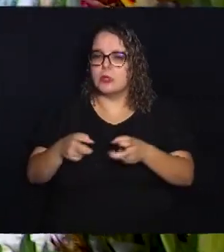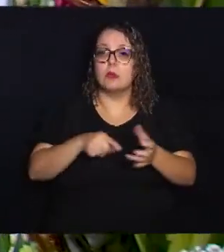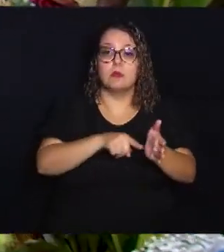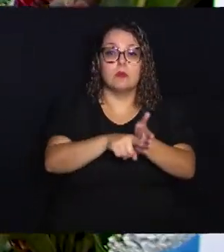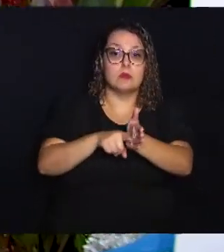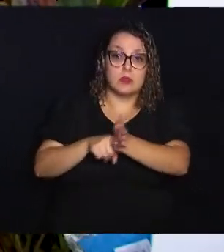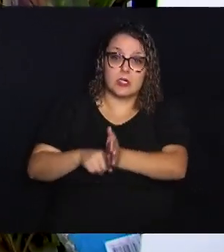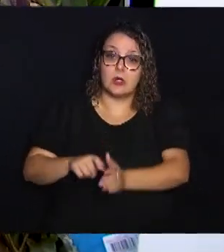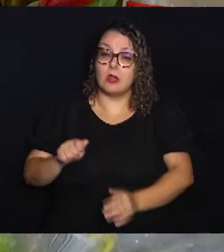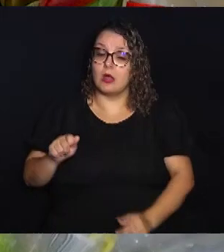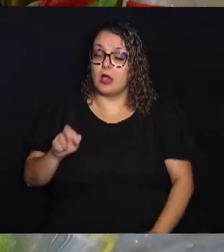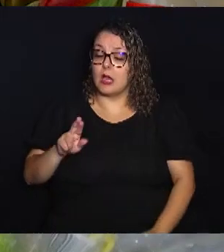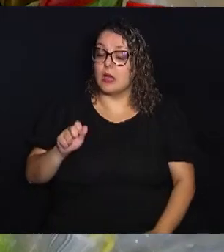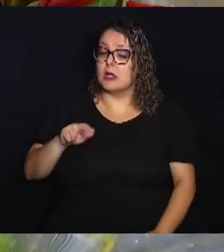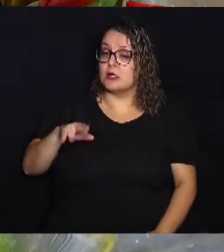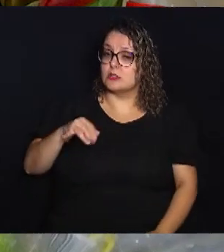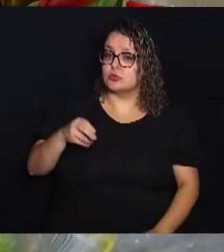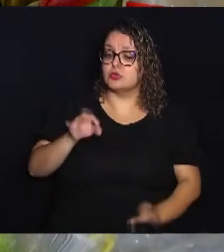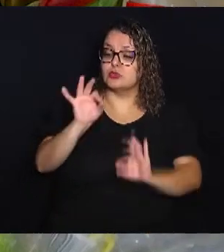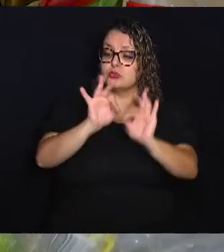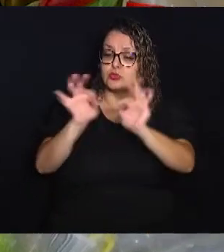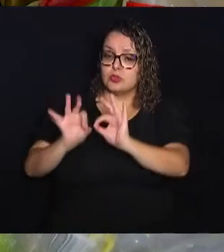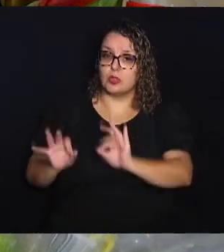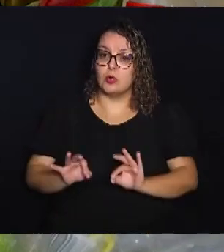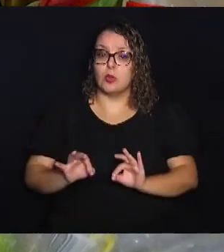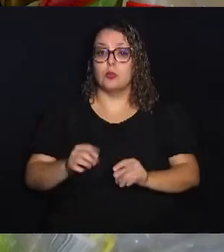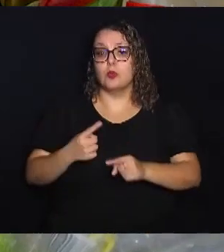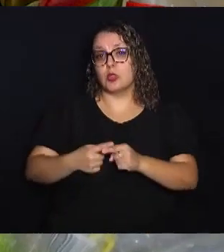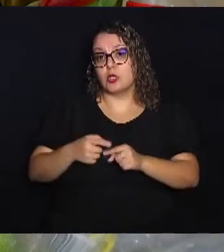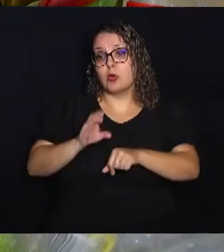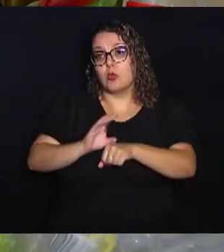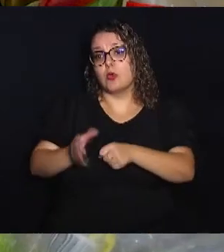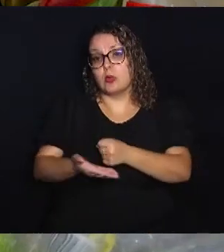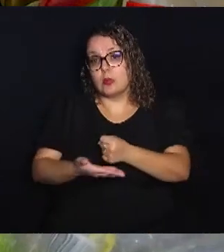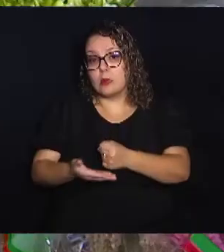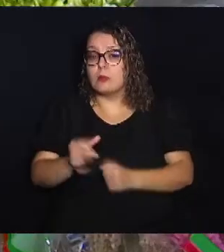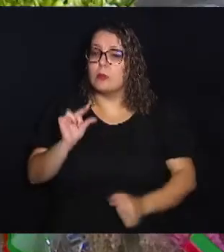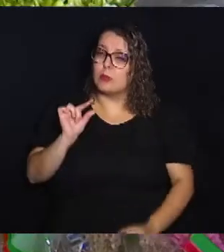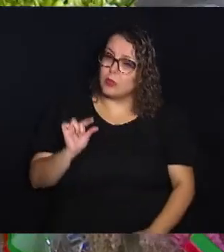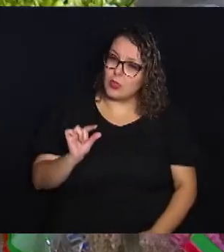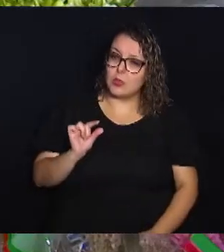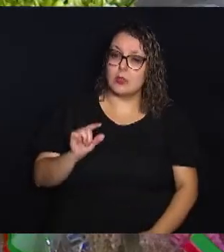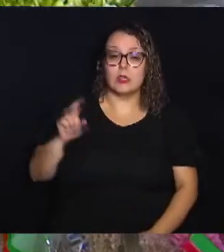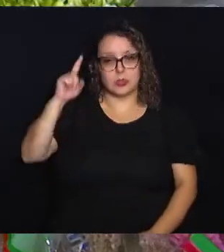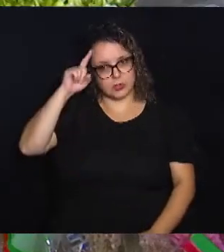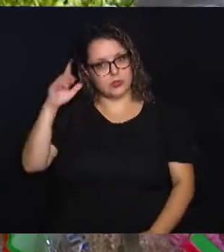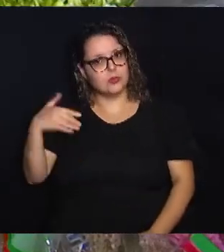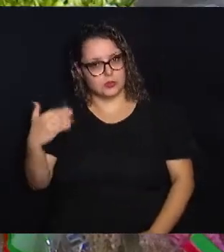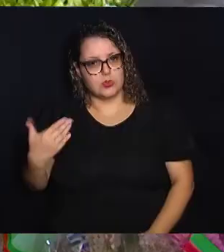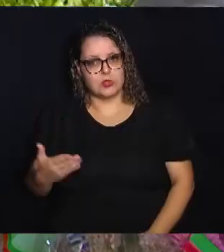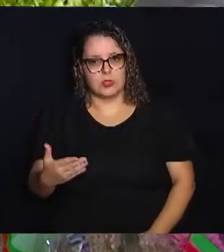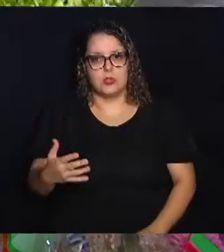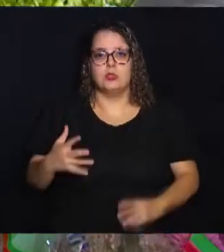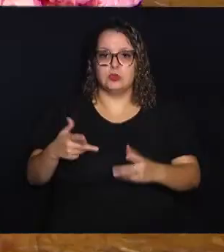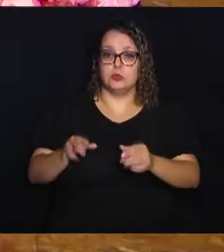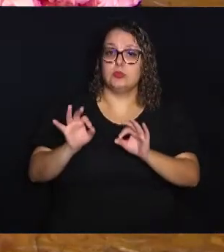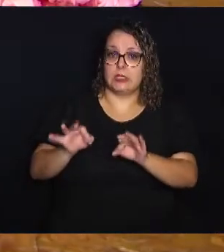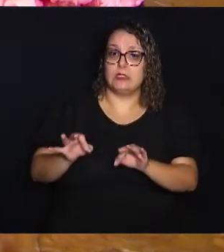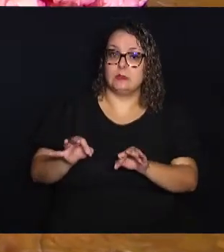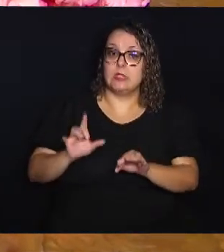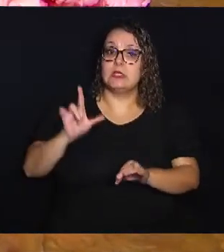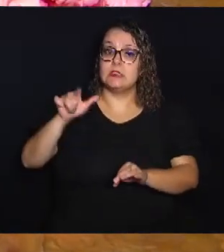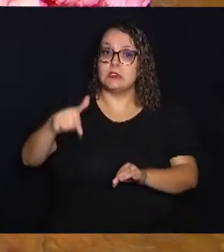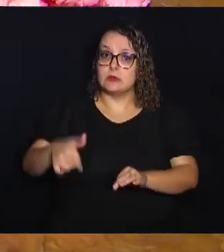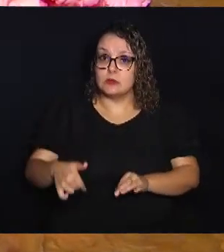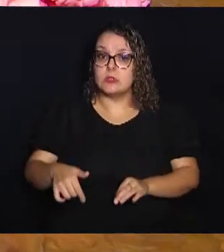vendo, pesquisando muito arranjos. Porque o curso ele te dá uma base muito pequena e lá na hora dá tudo certo,